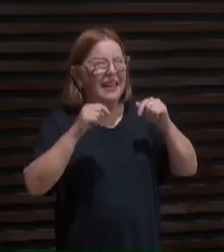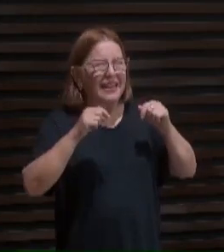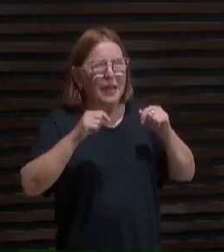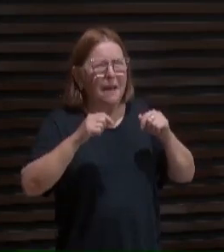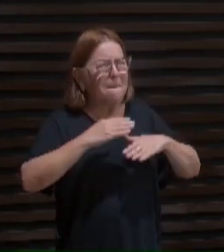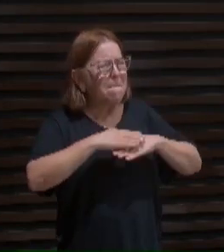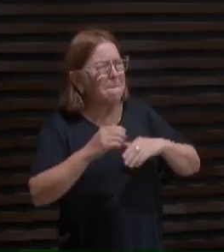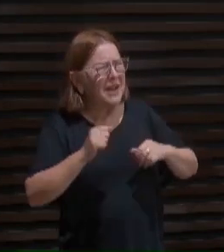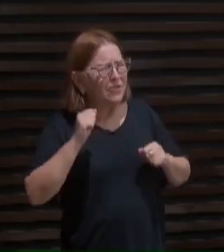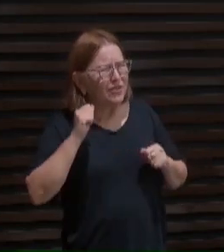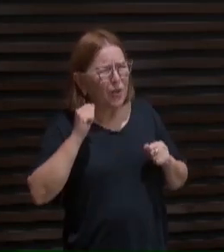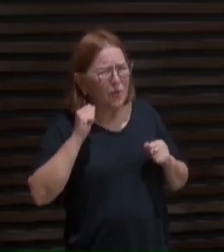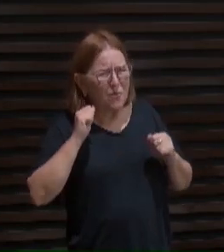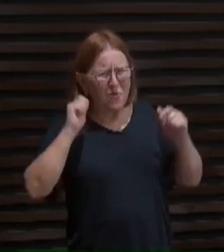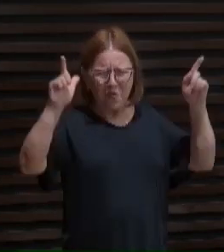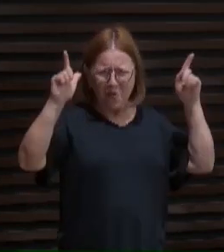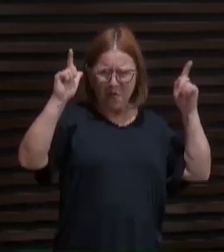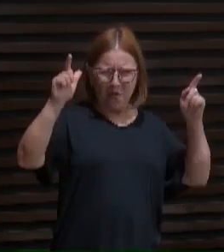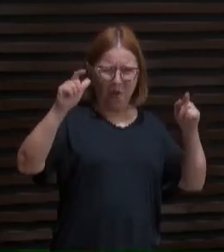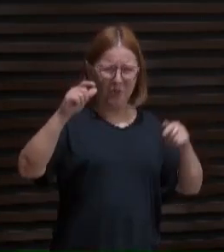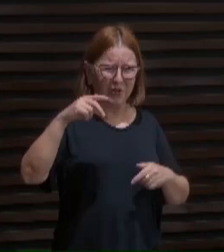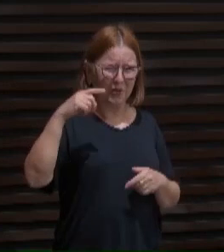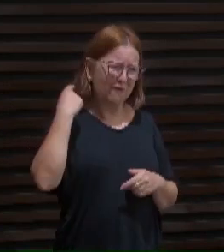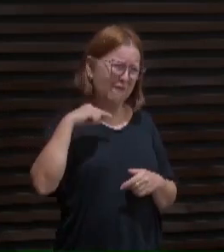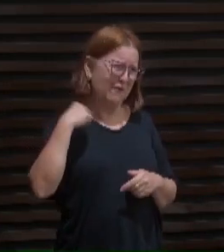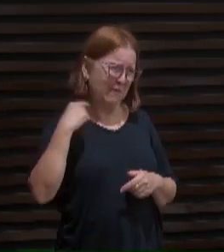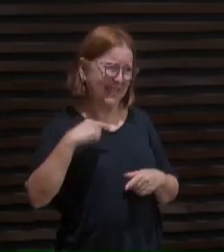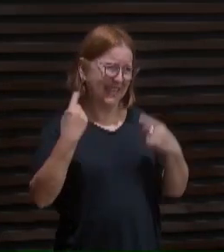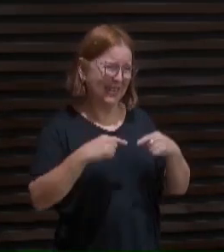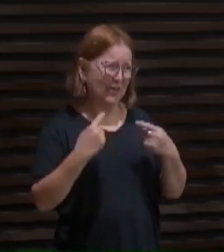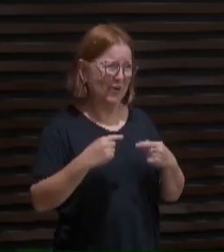que o Fluminense fez contra o Flamengo essa semana.